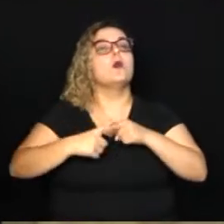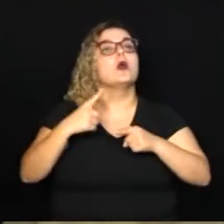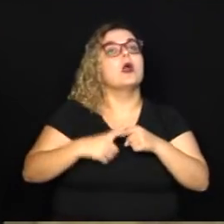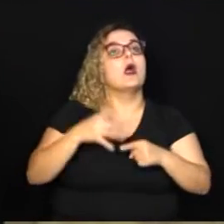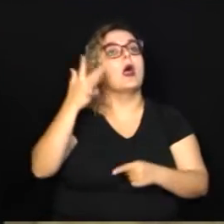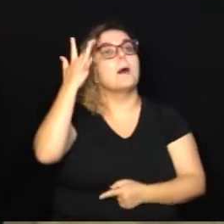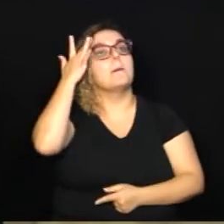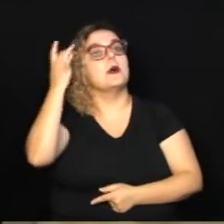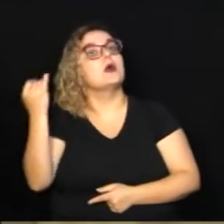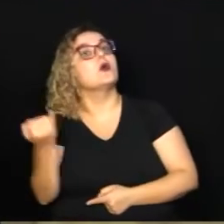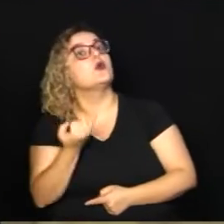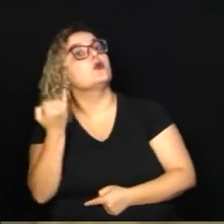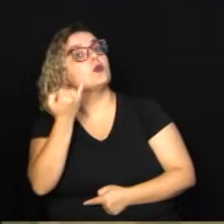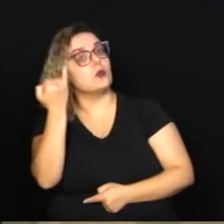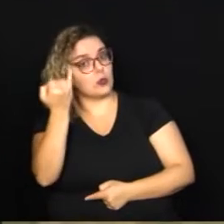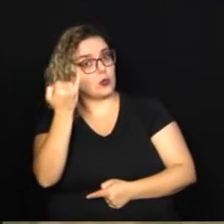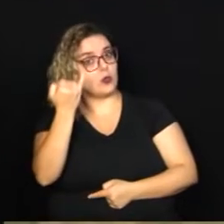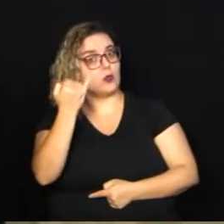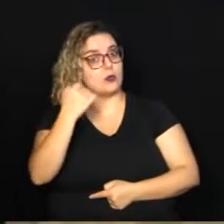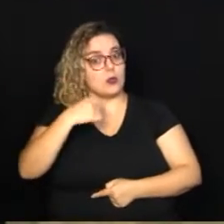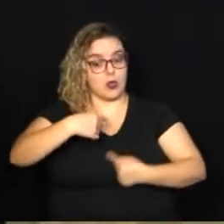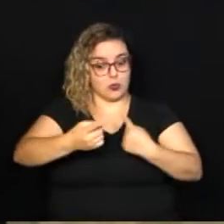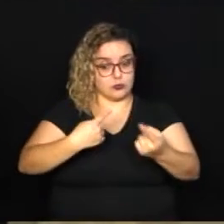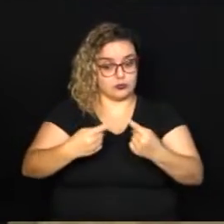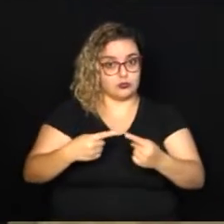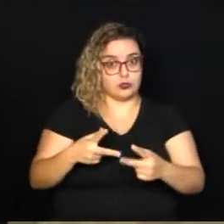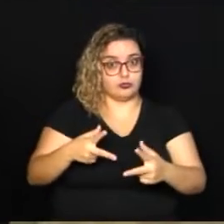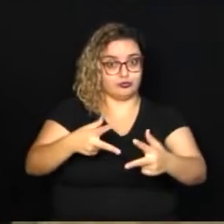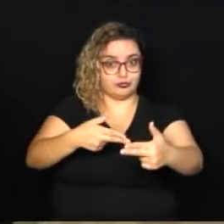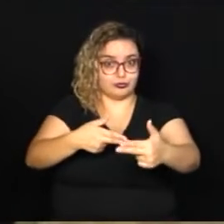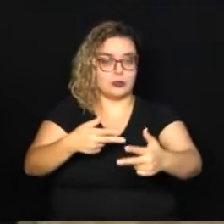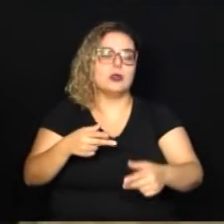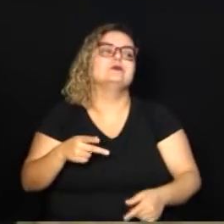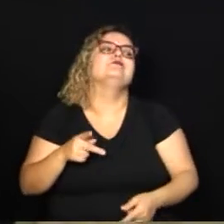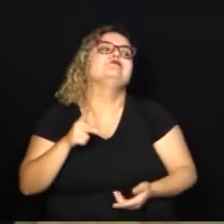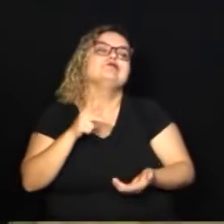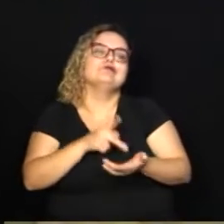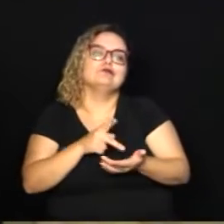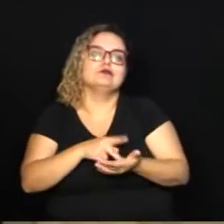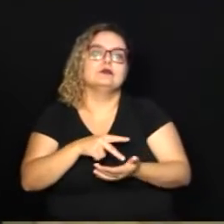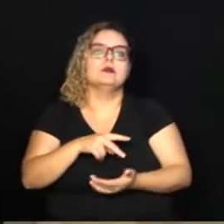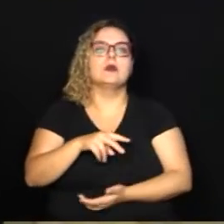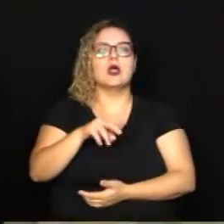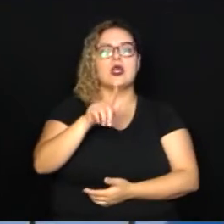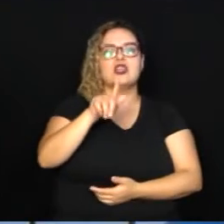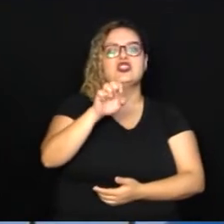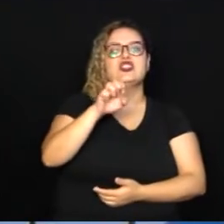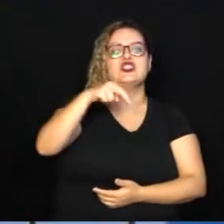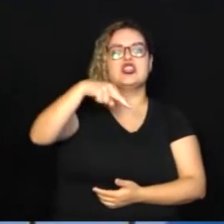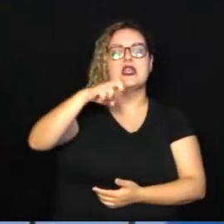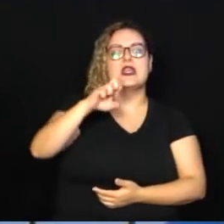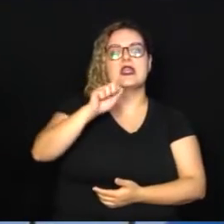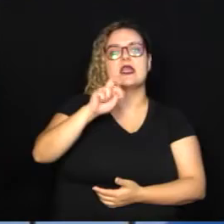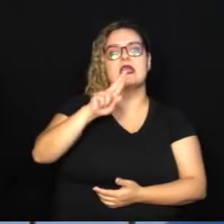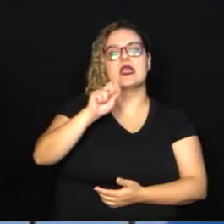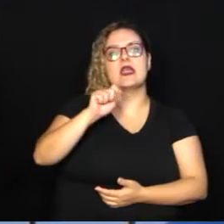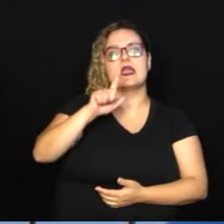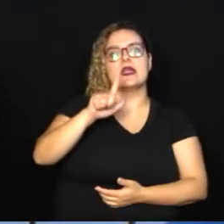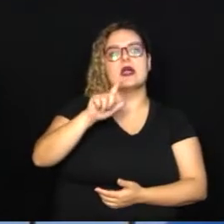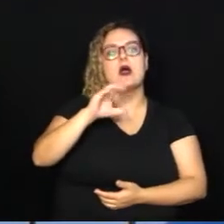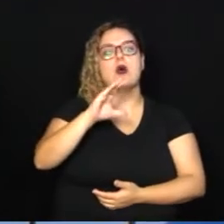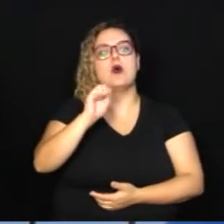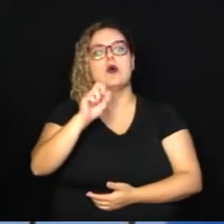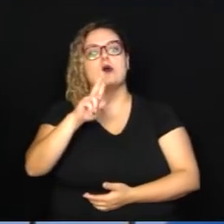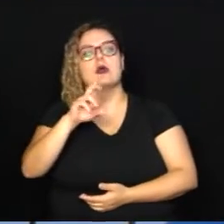uma importante via estará bloqueada, hein, Mirna Abreu? É verdade, a General Carneiro, e bem ali perto da João